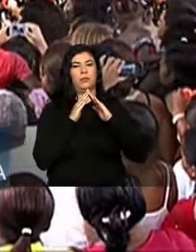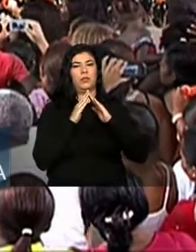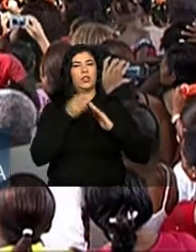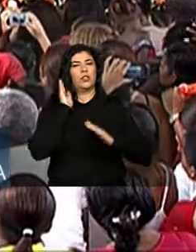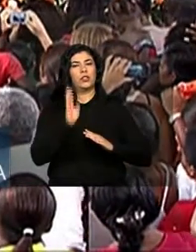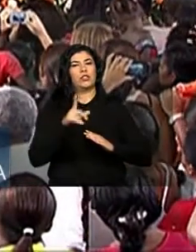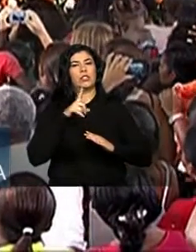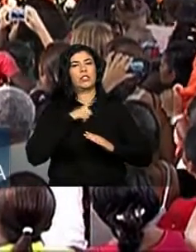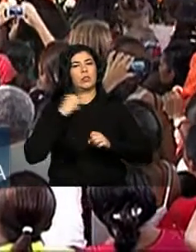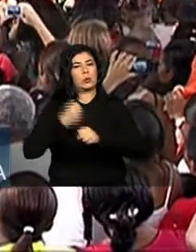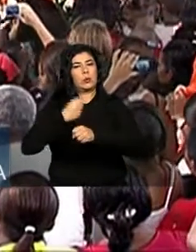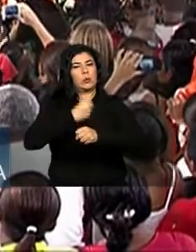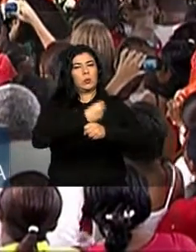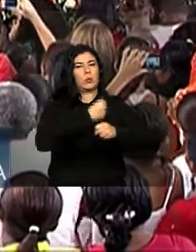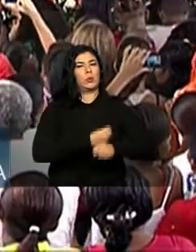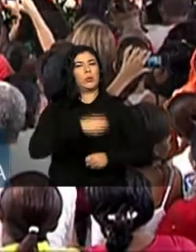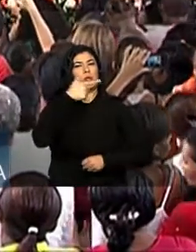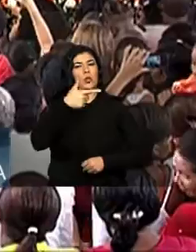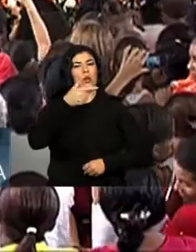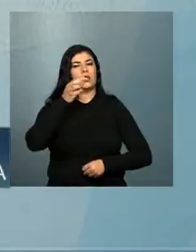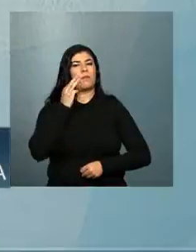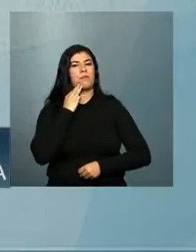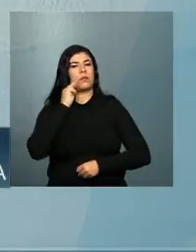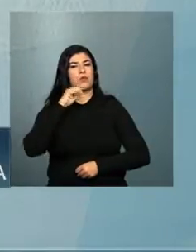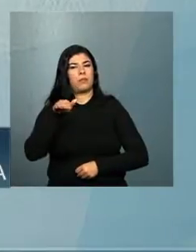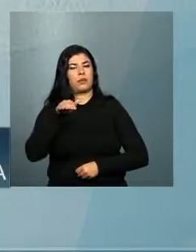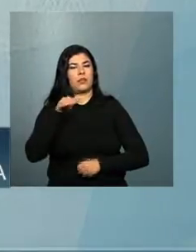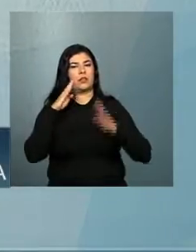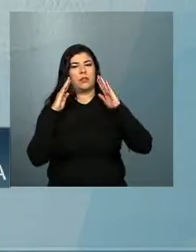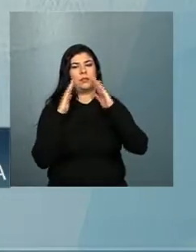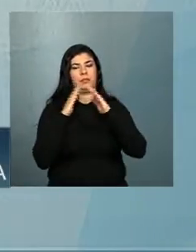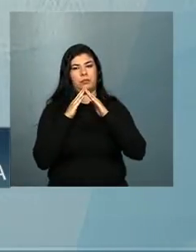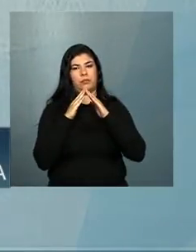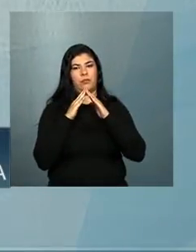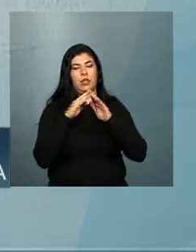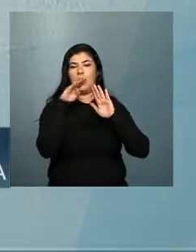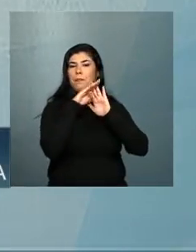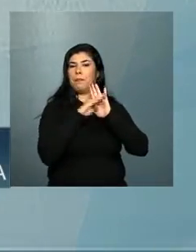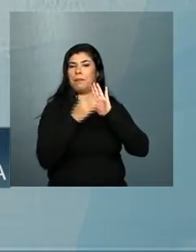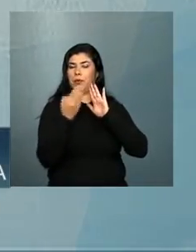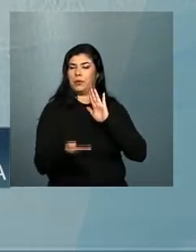Já concluiu 2 milhões e meio de casas. Um programa que, ao final,